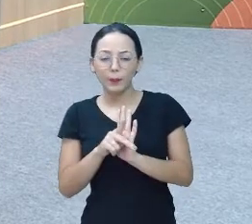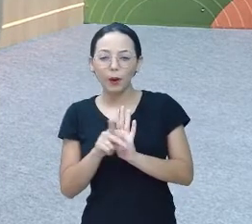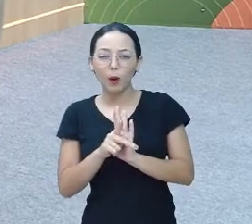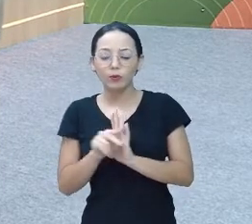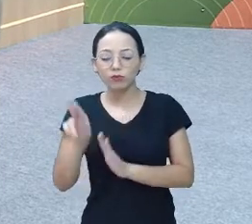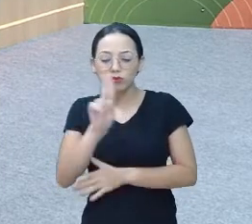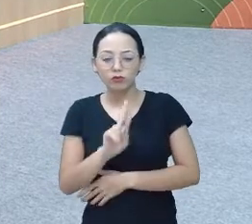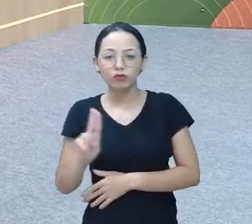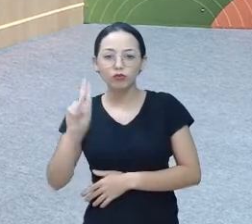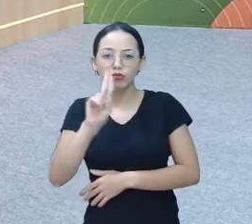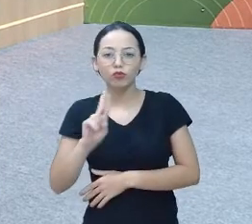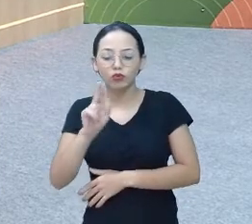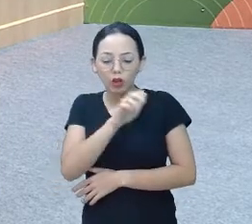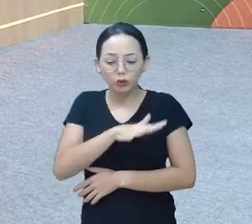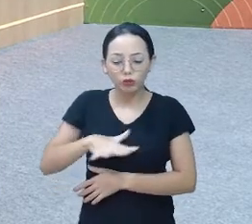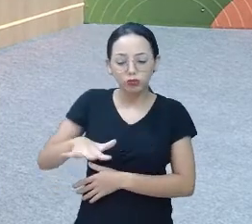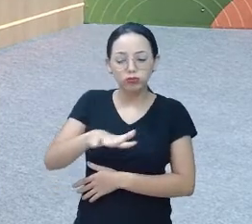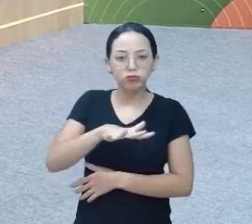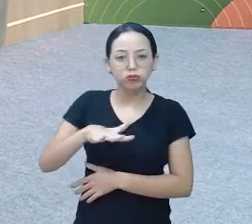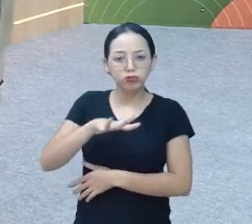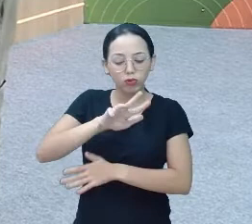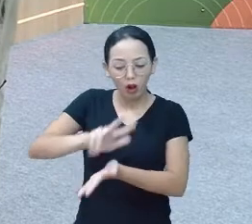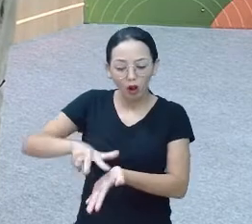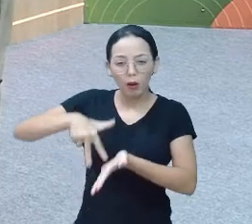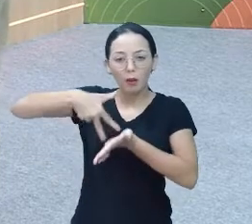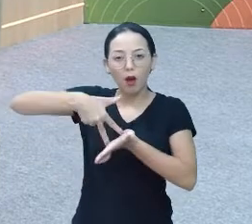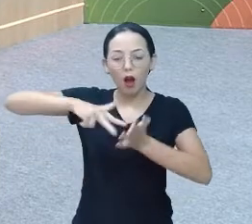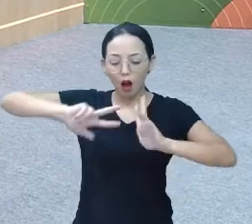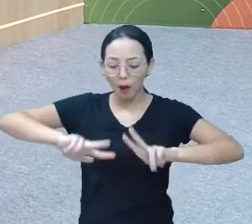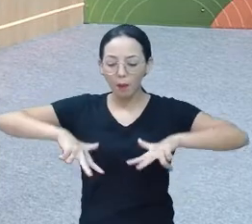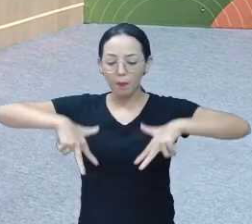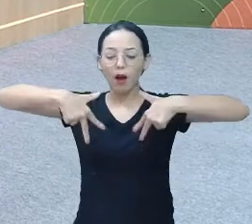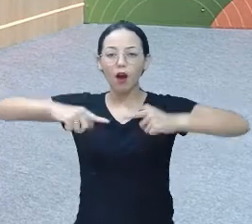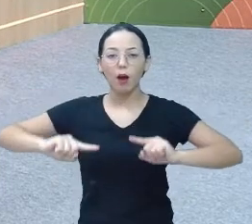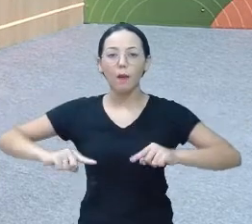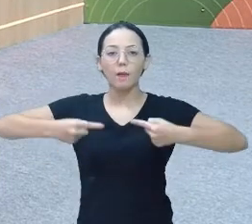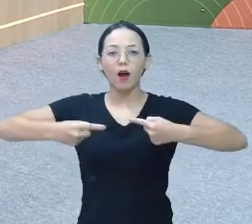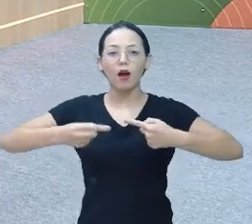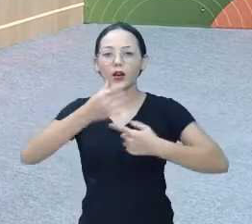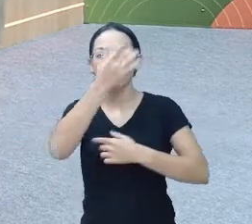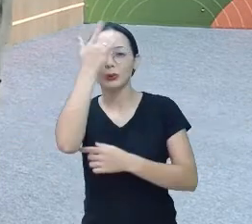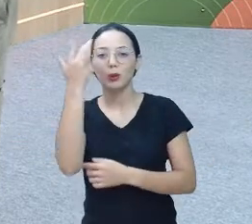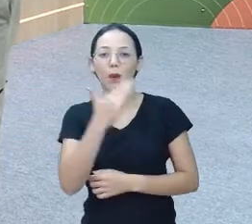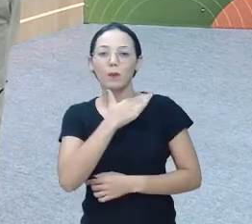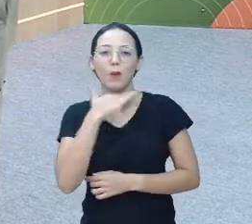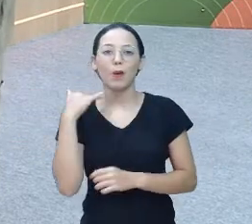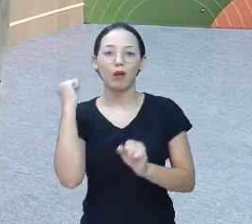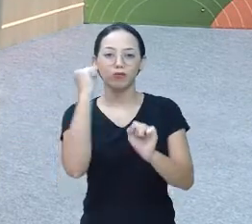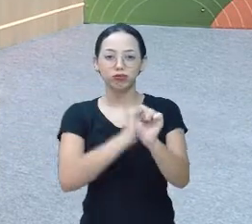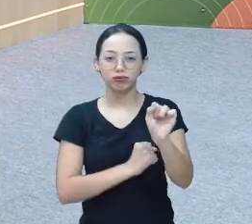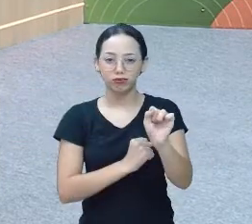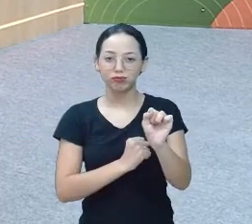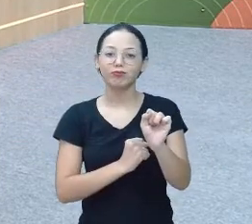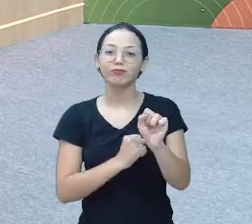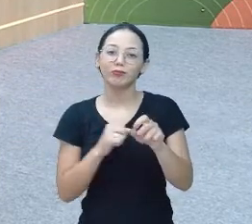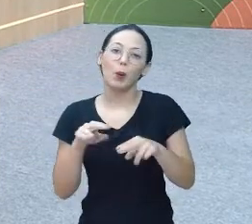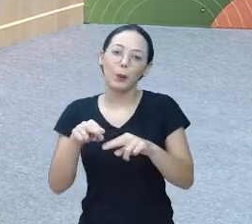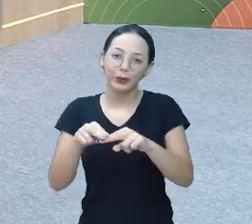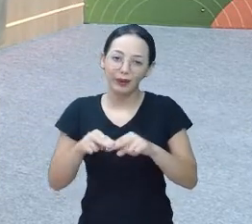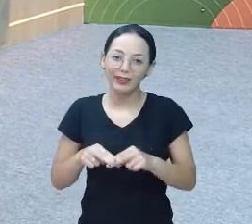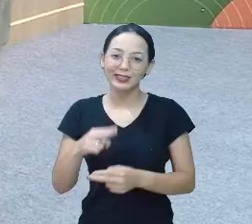eram utilizadas como espaços para colocar aquelas pessoas que iriam ser martirizadas, ou seja, iriam ser mortas.